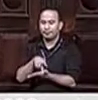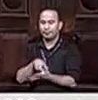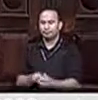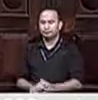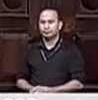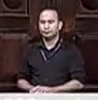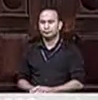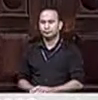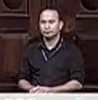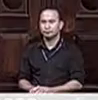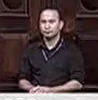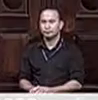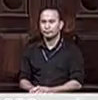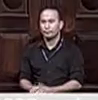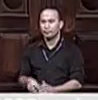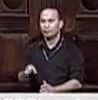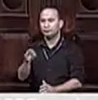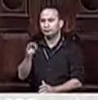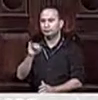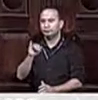o Tribunal de Contas,